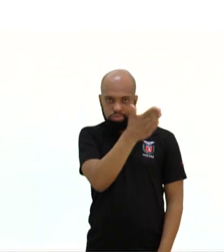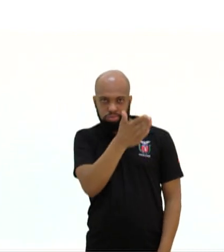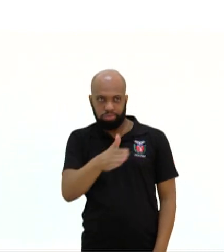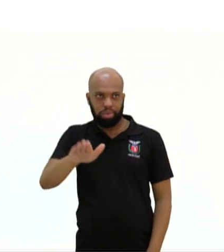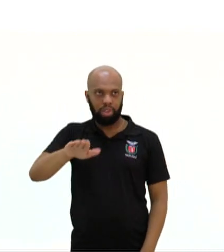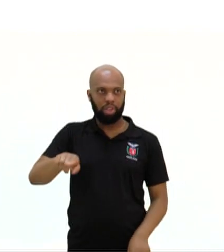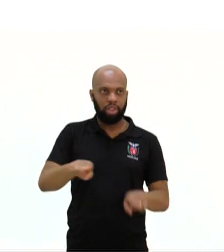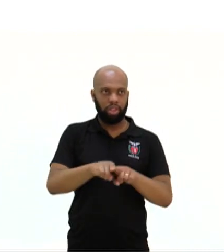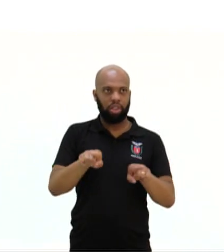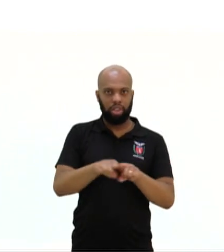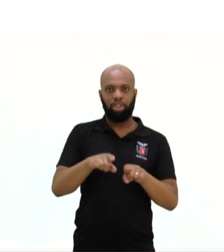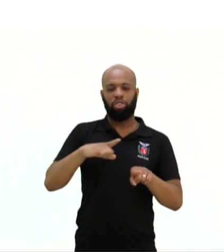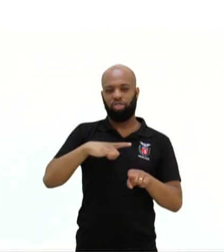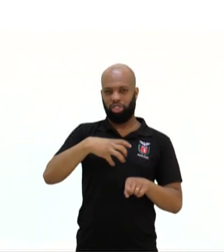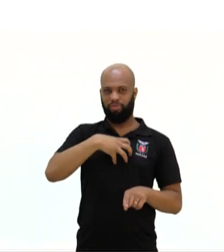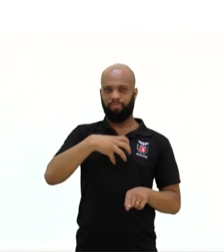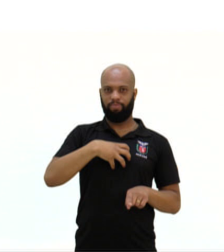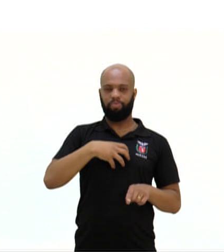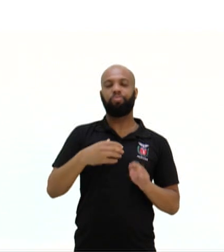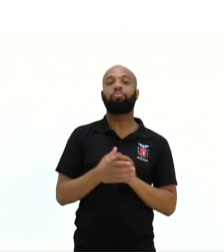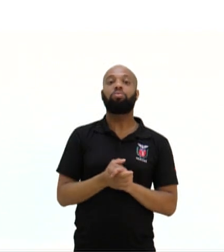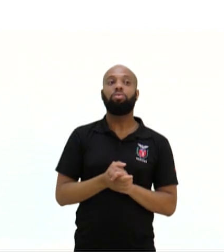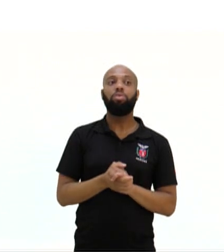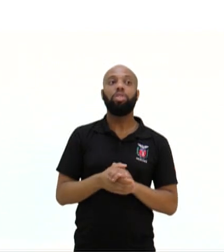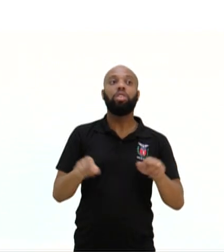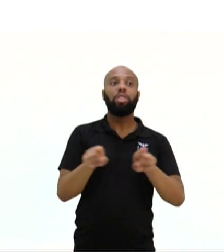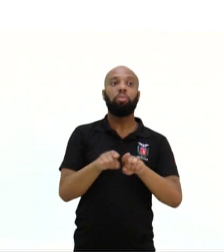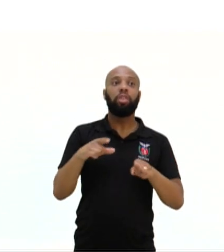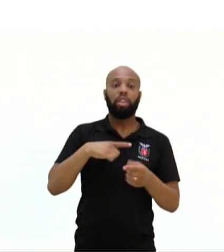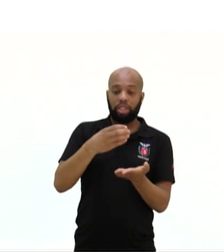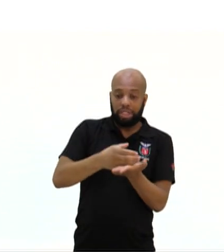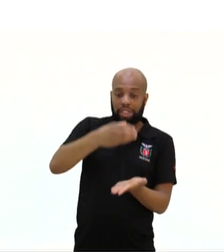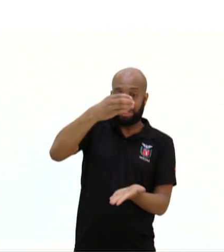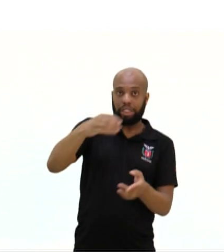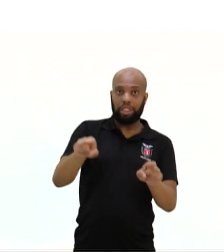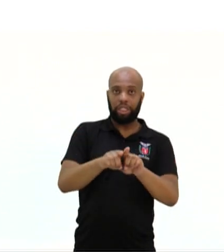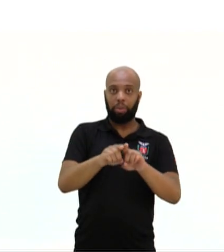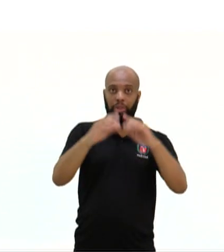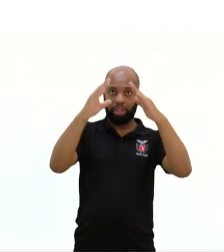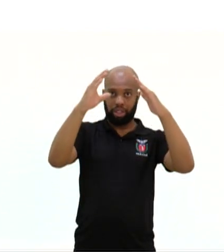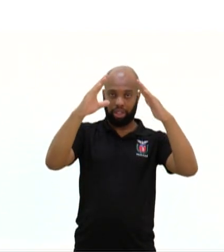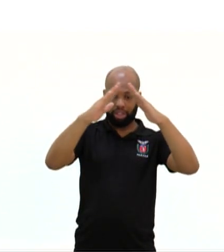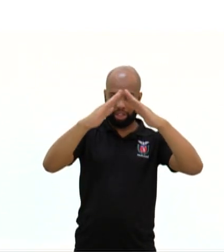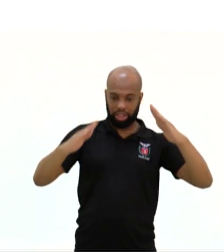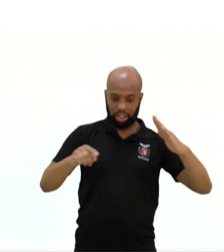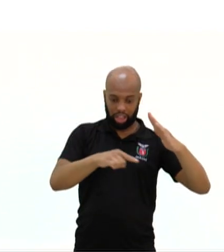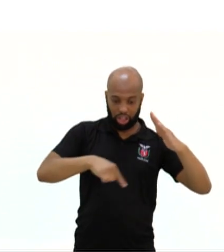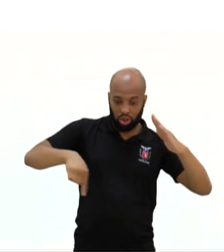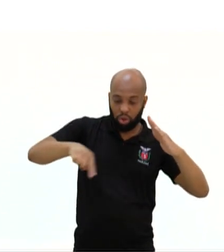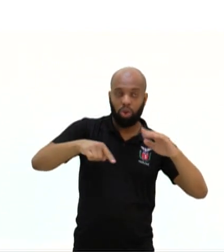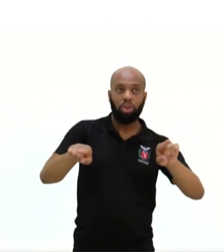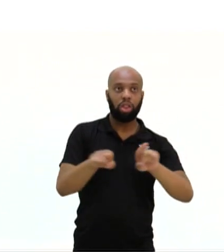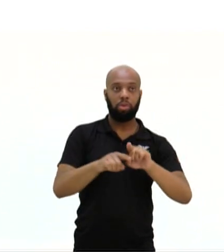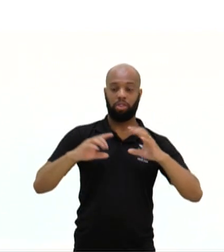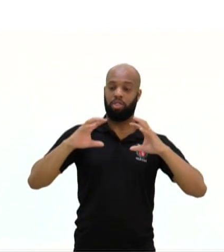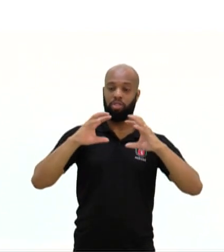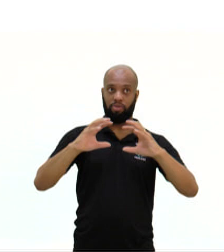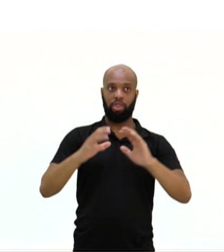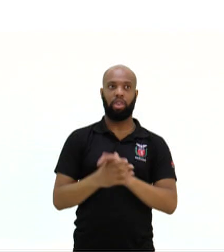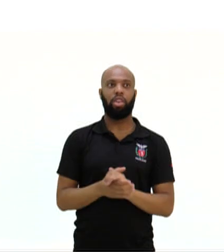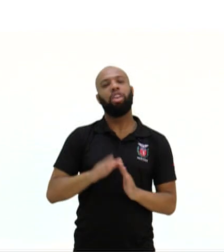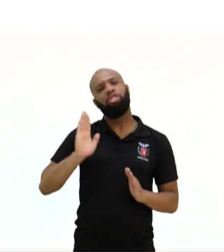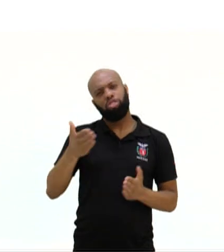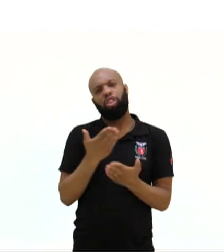lembra disso? Nós temos aqui o cilindro, a esfera e o cone, os famosos ali dos corpos redondos que nós já trabalhamos, tá